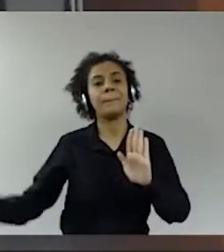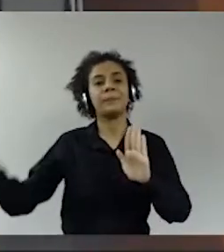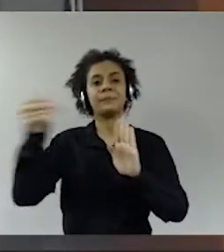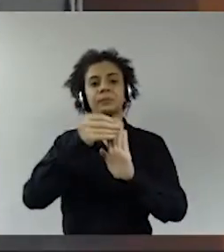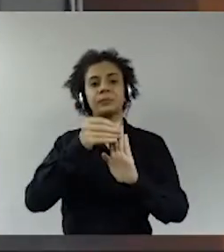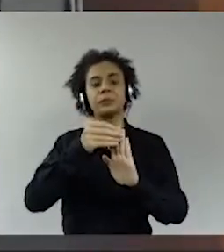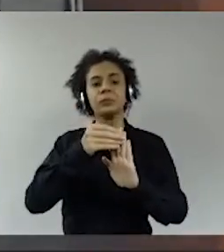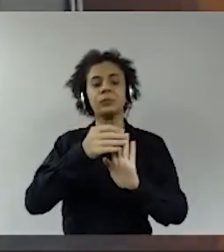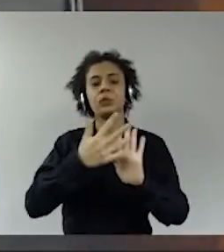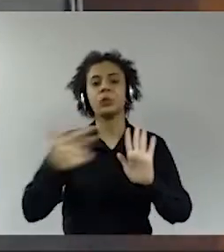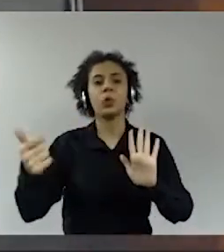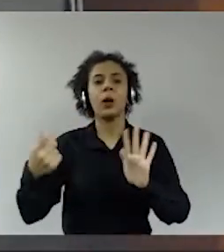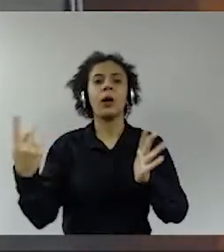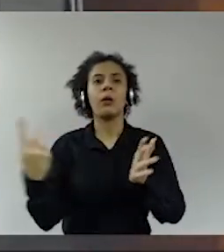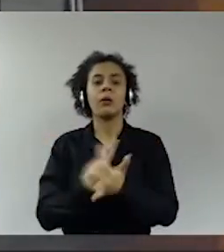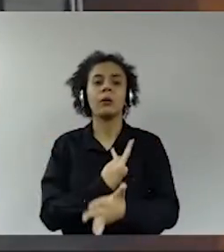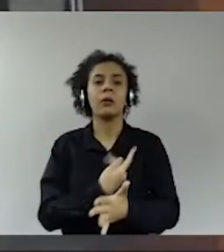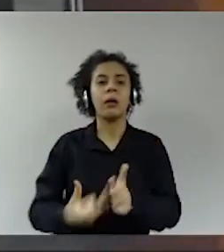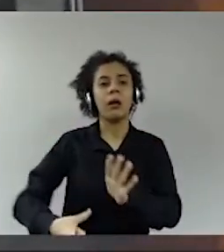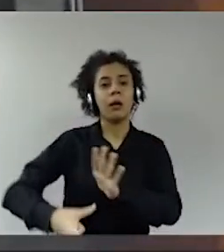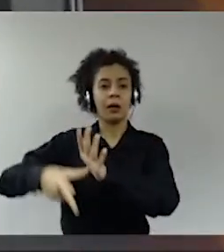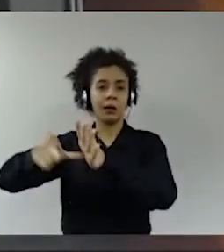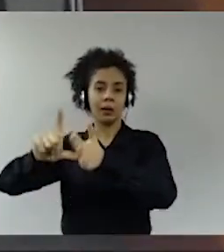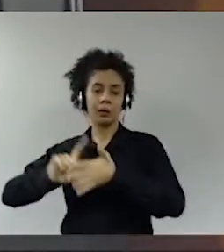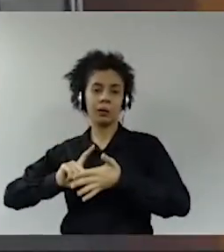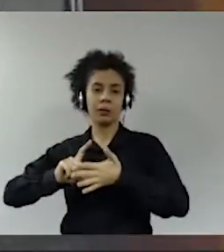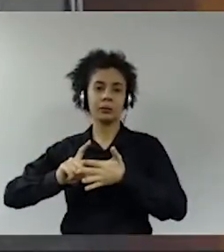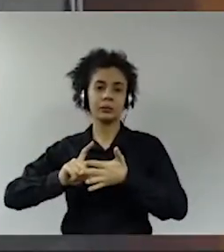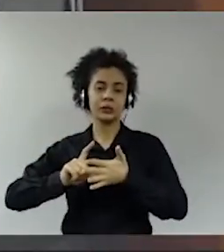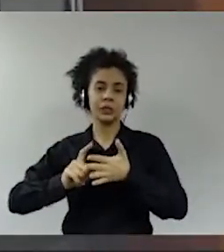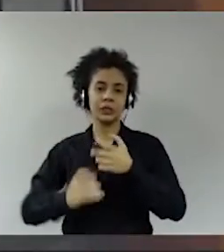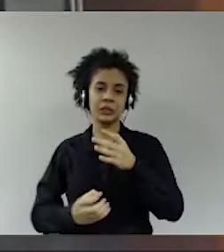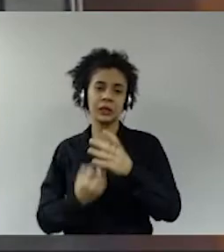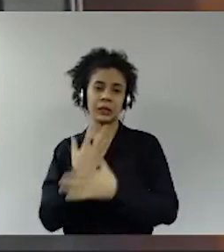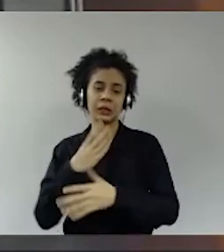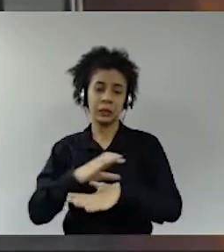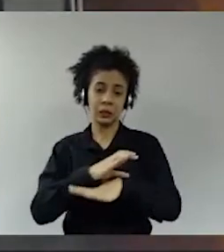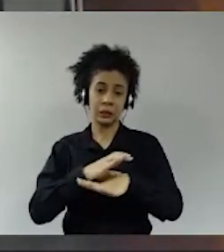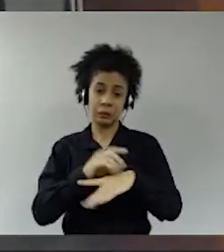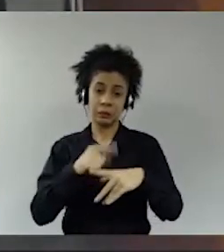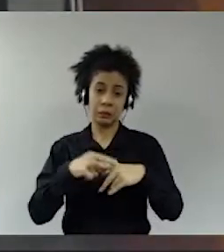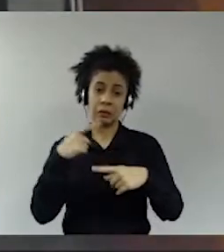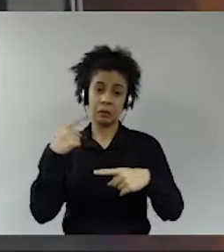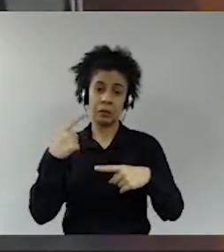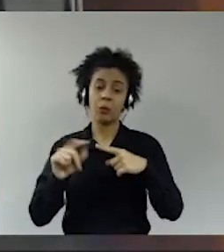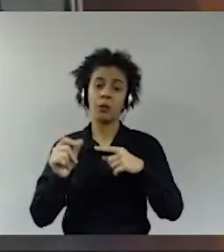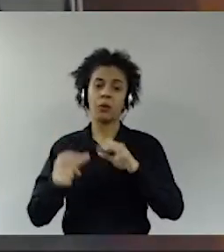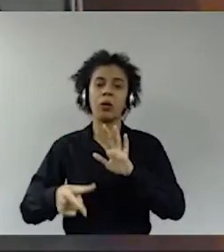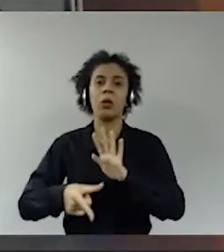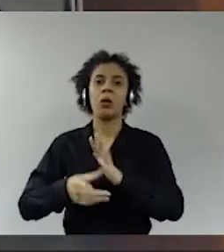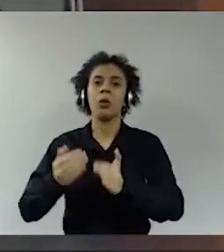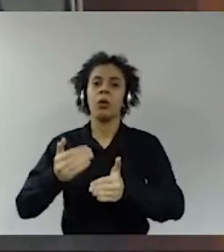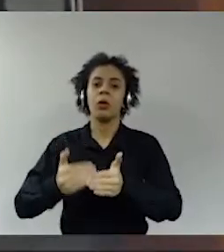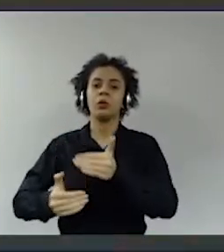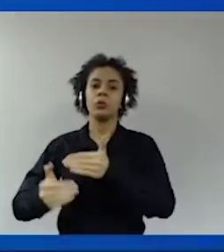fatos ocorridos e consolidados antes do início da sua vigência, porque proíbe a